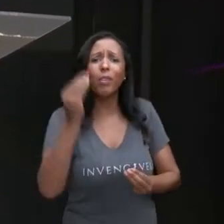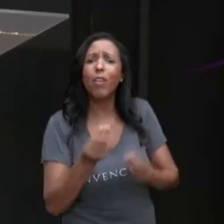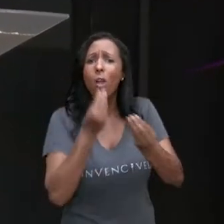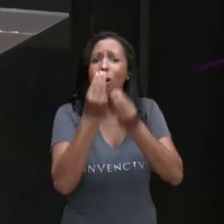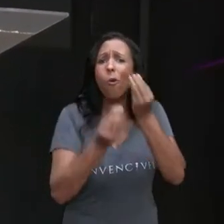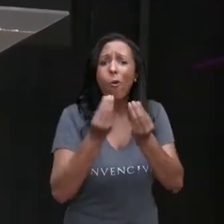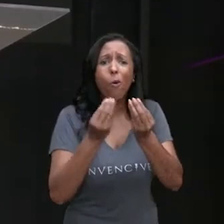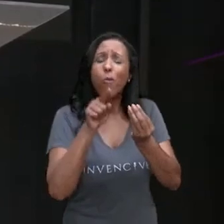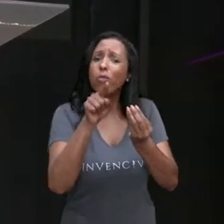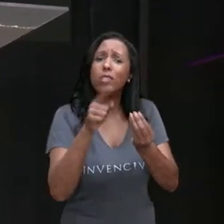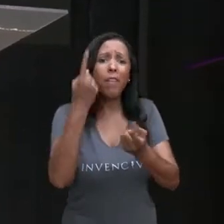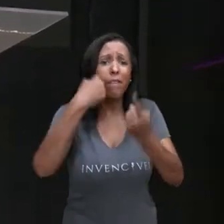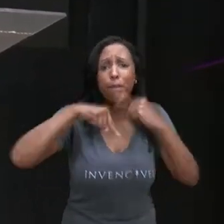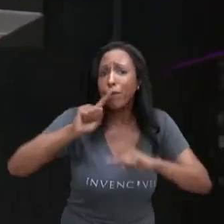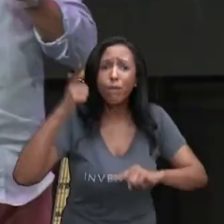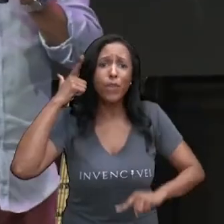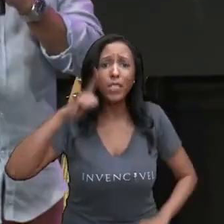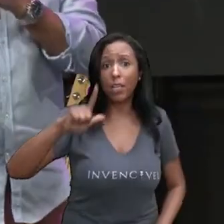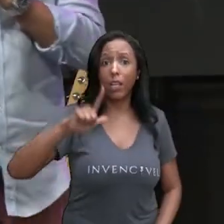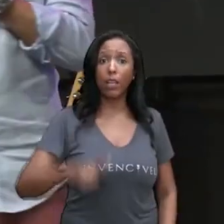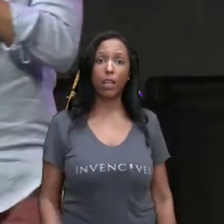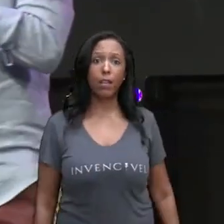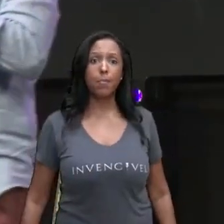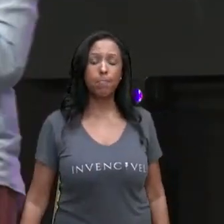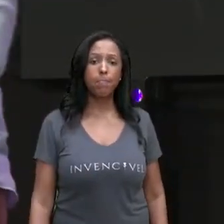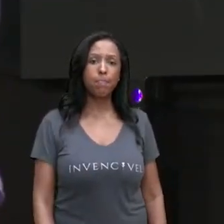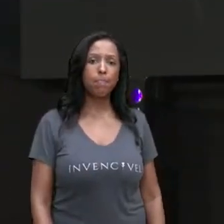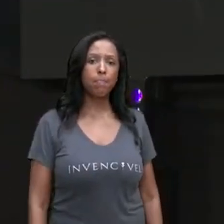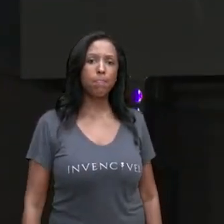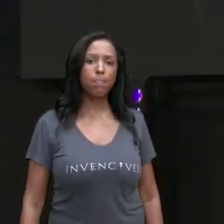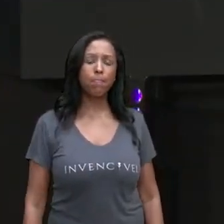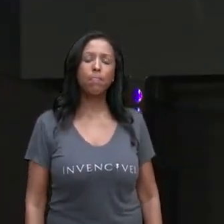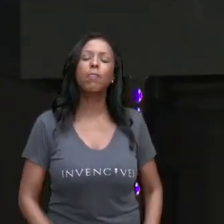ama como somos, mas não nos deixa onde estamos.